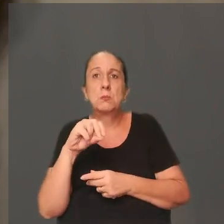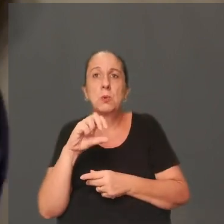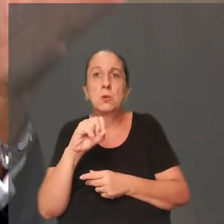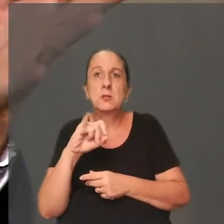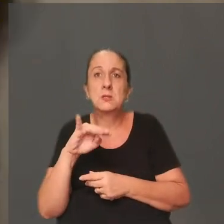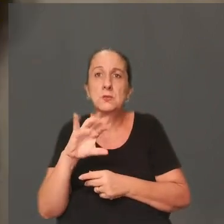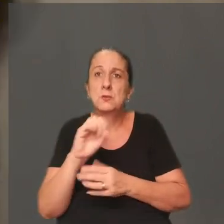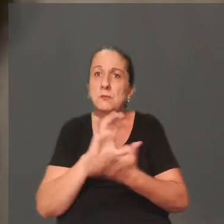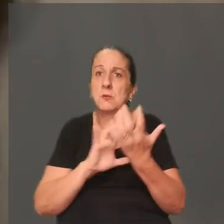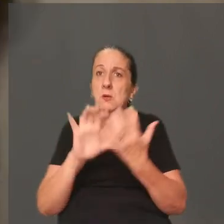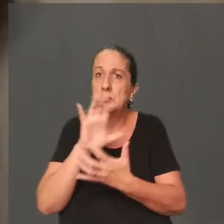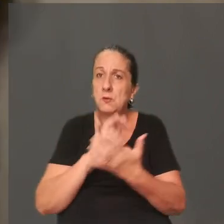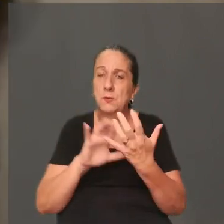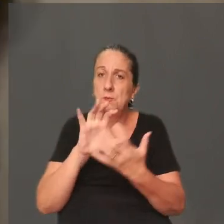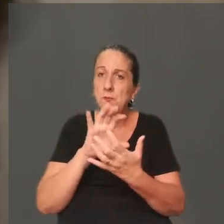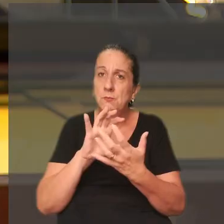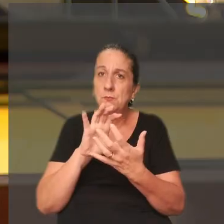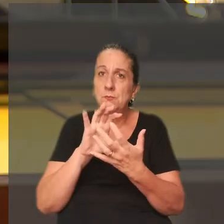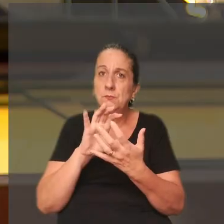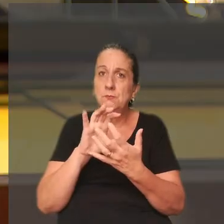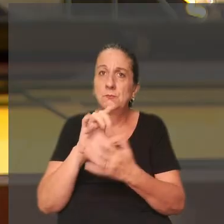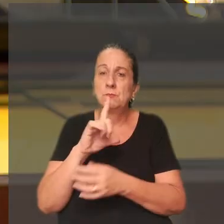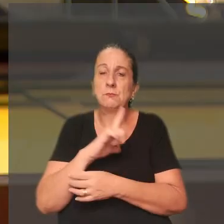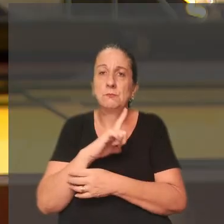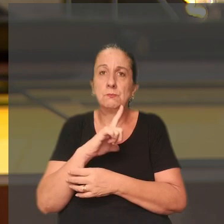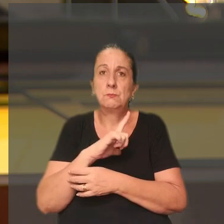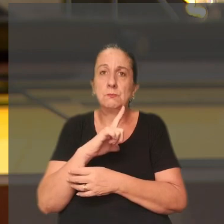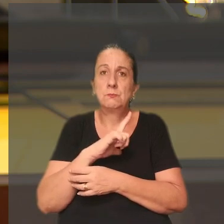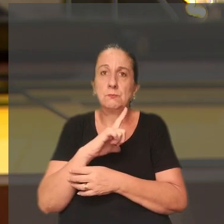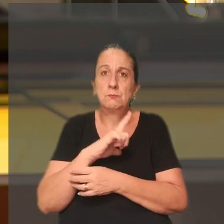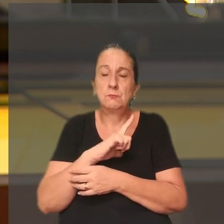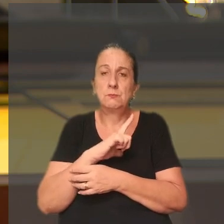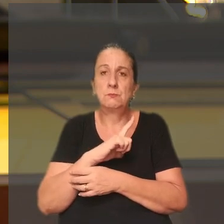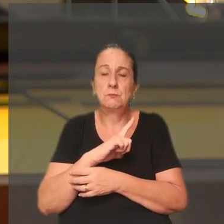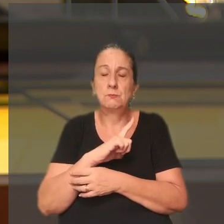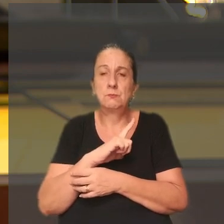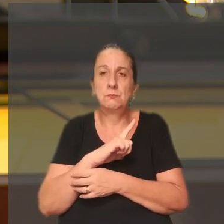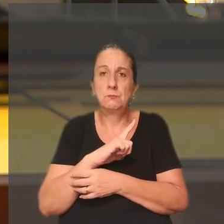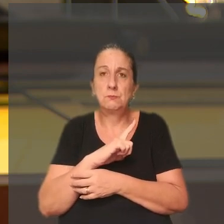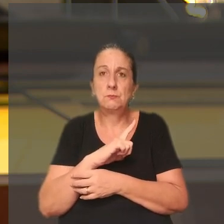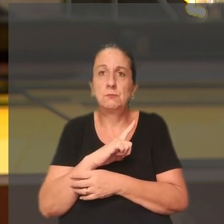dispositivo que era da reforma. Havia uma